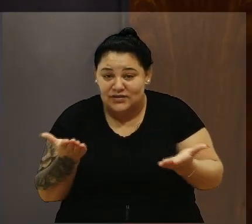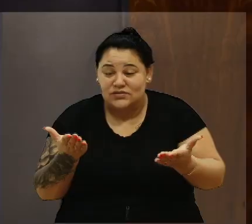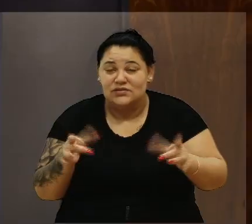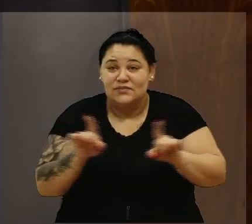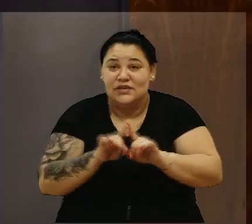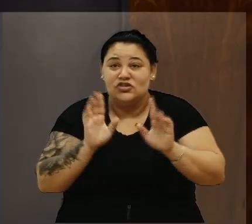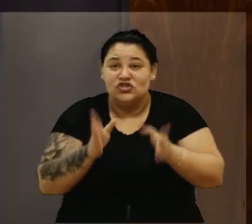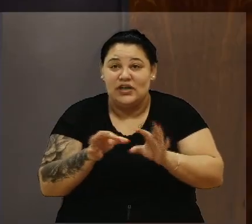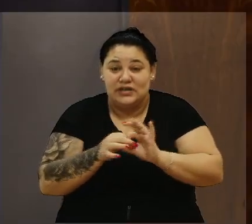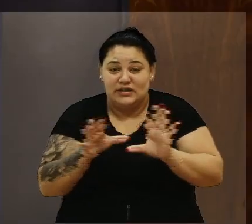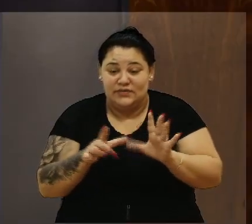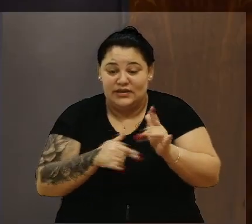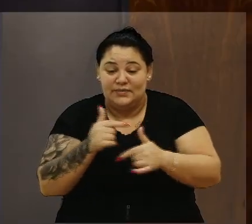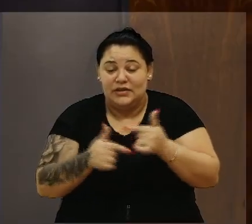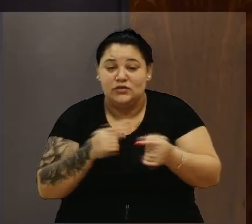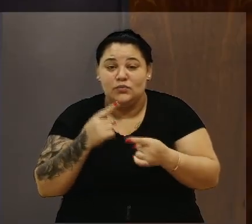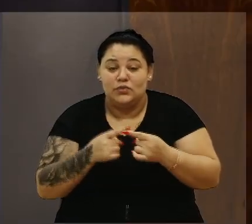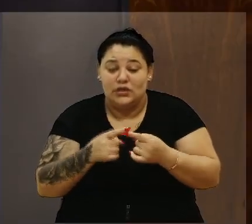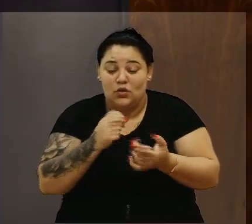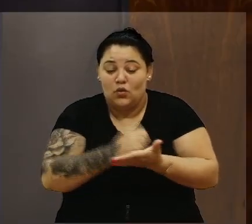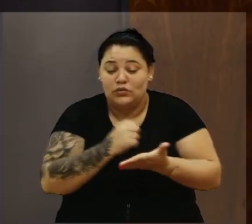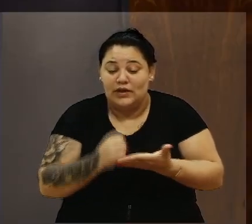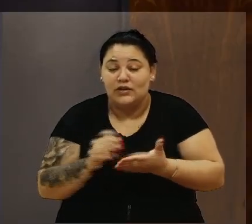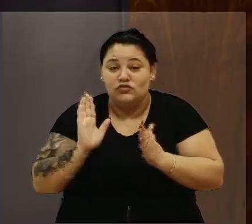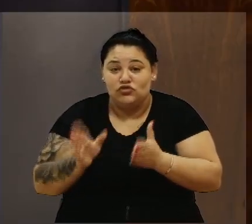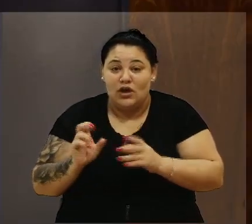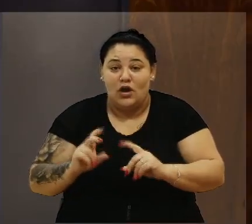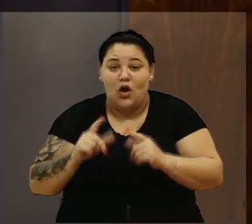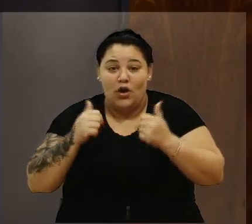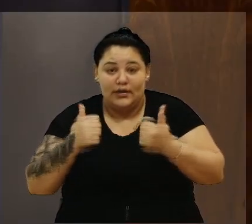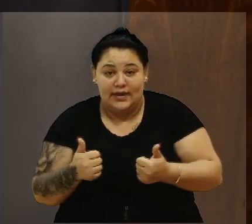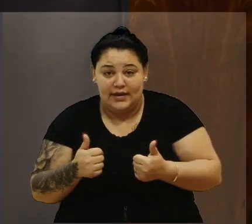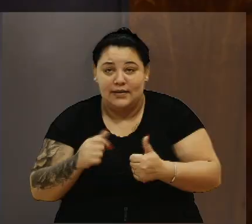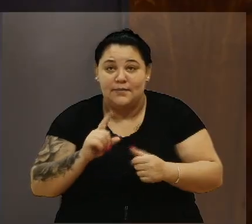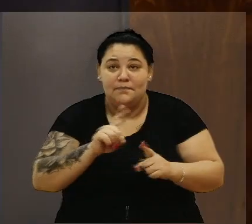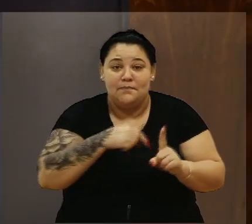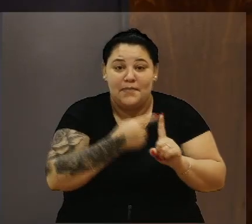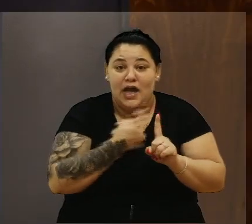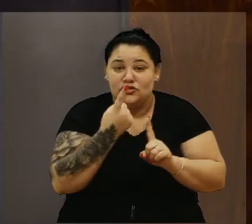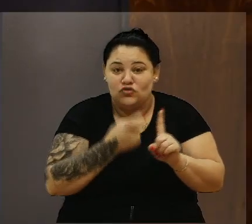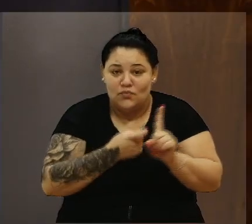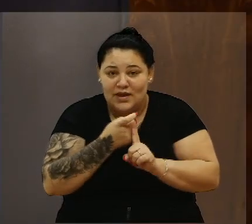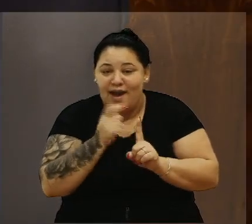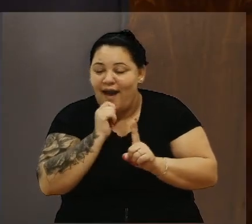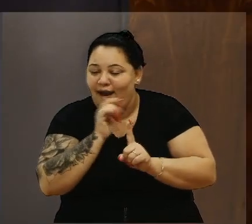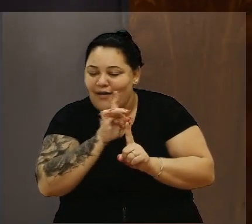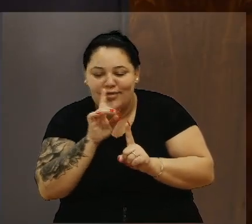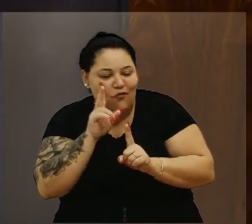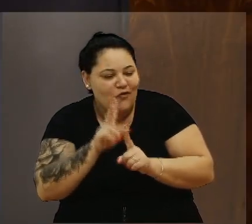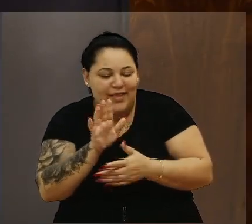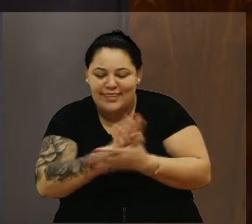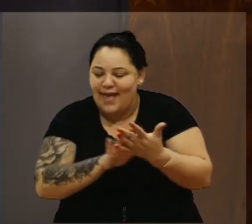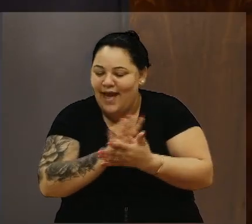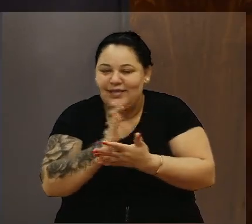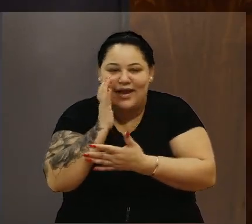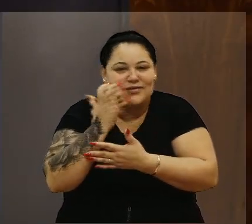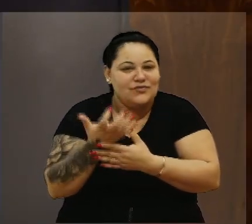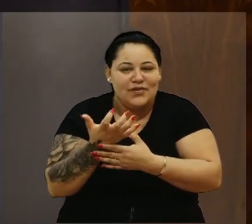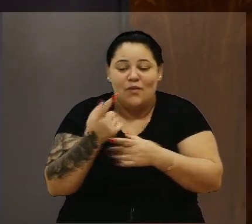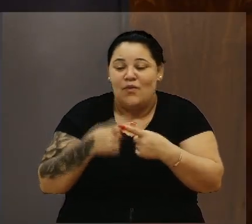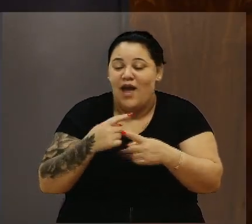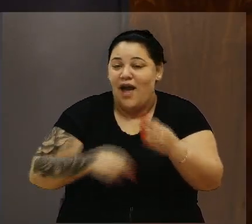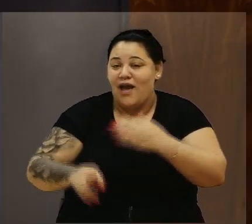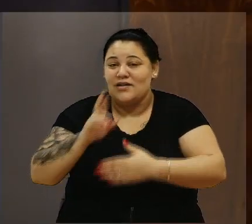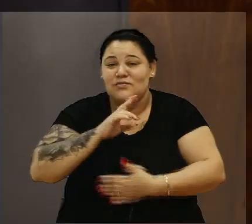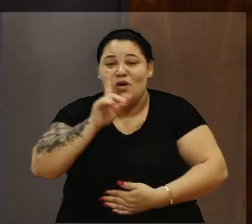estariam disponíveis porque o contrato já estava fechado. Passou mais de um mês, a gente não vê isso sendo resolvido, mesmo que as respostas